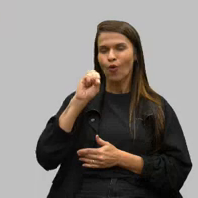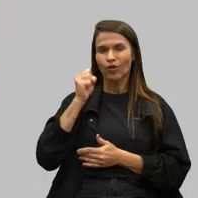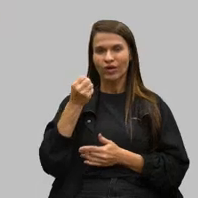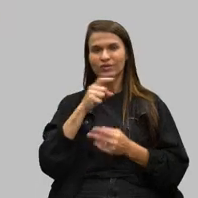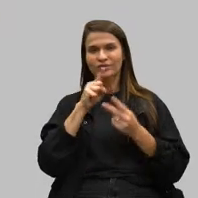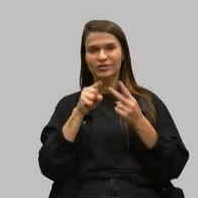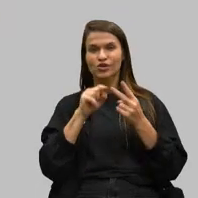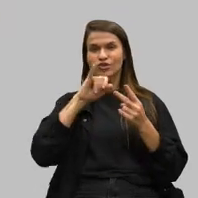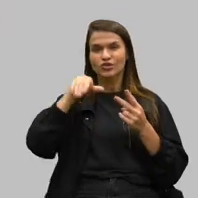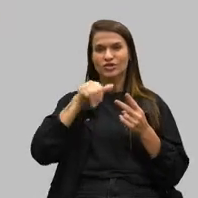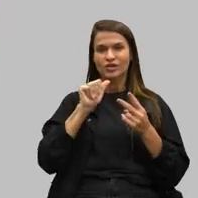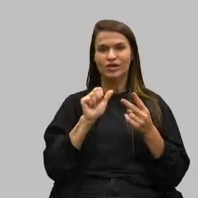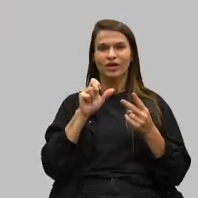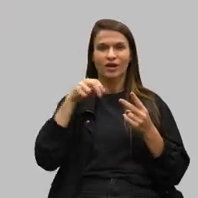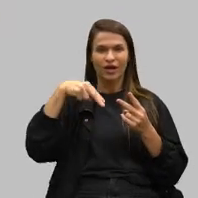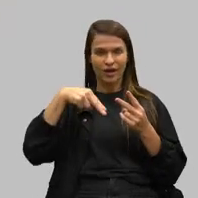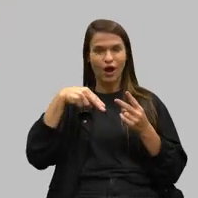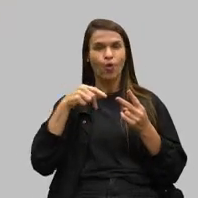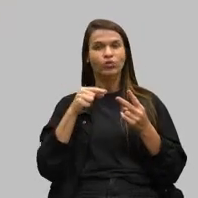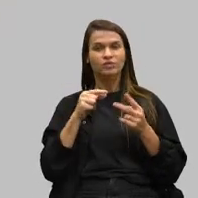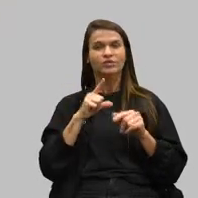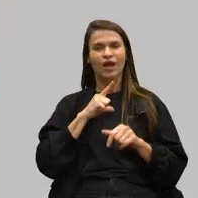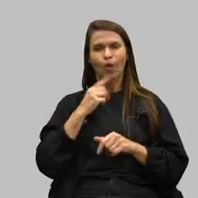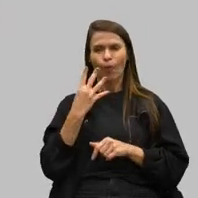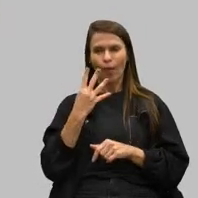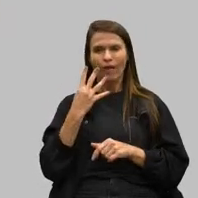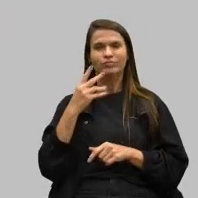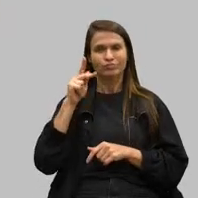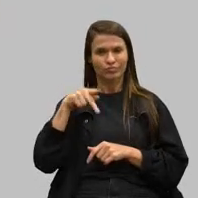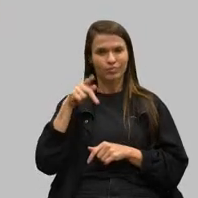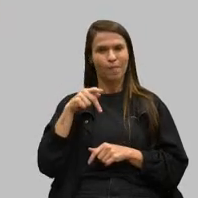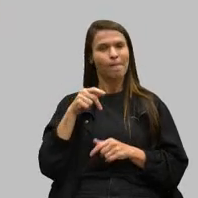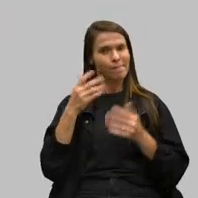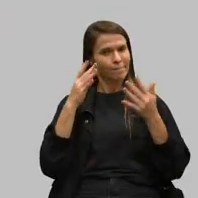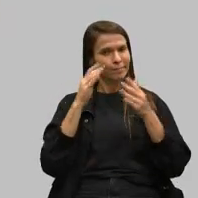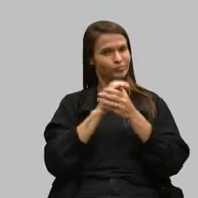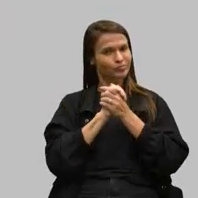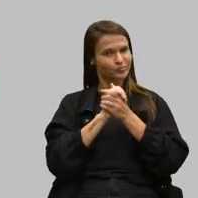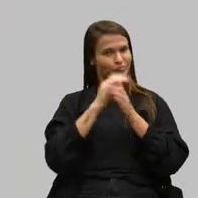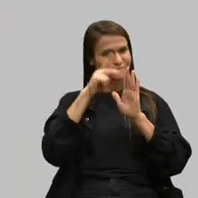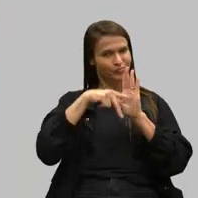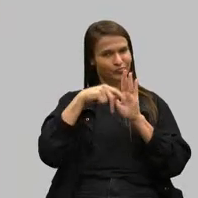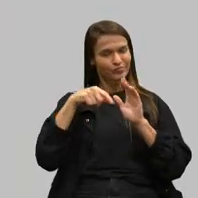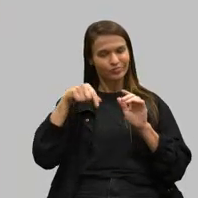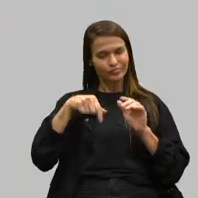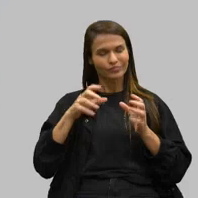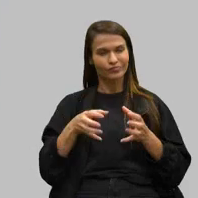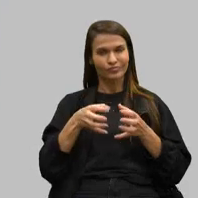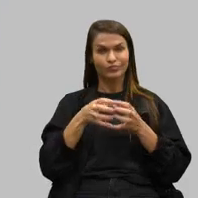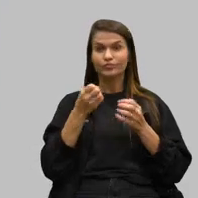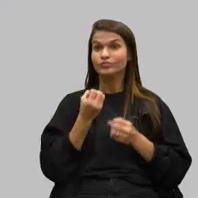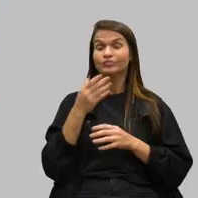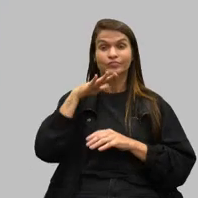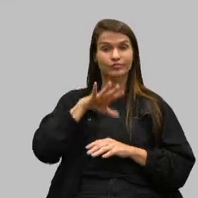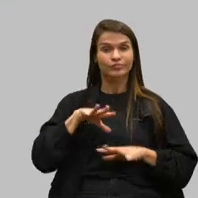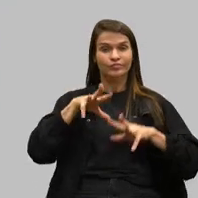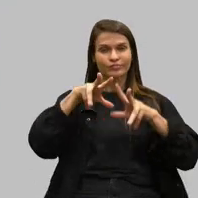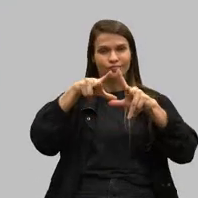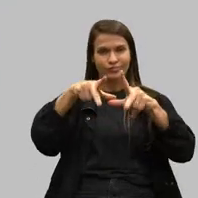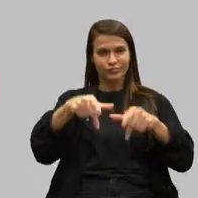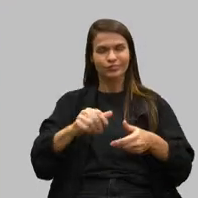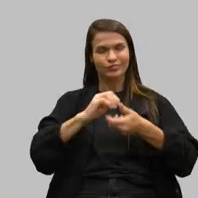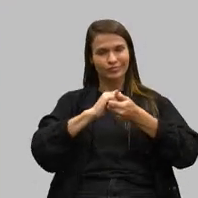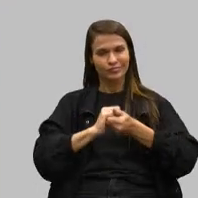igual você com quatro. Parabéns pelos bons projetos aqui na comissão. Uma boa tarde a todos e a todas. Cumprimentar aqui o querido